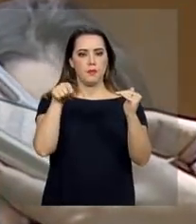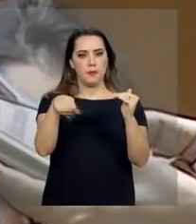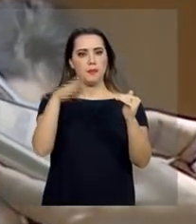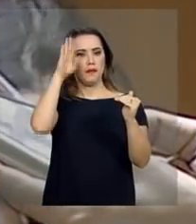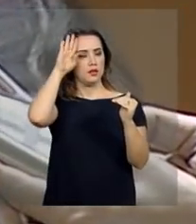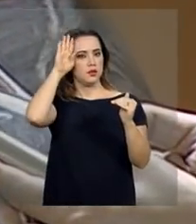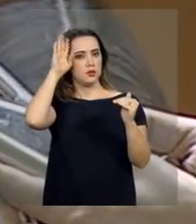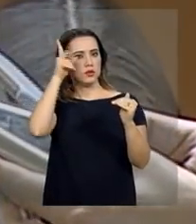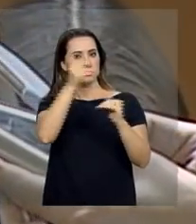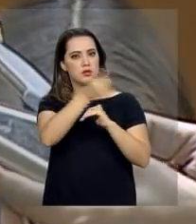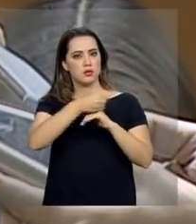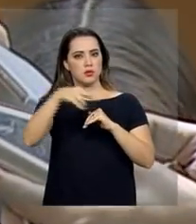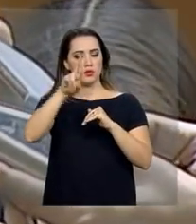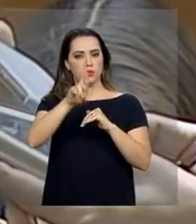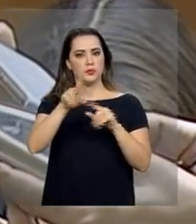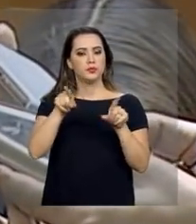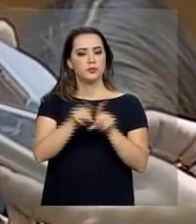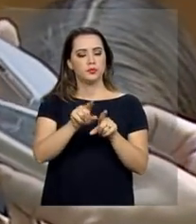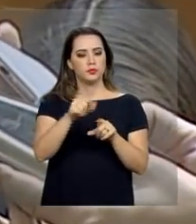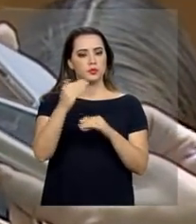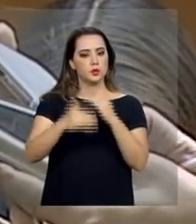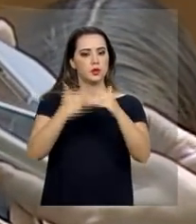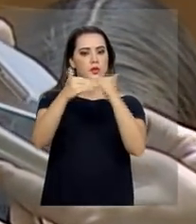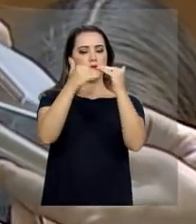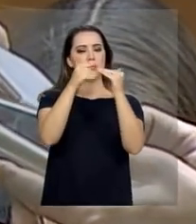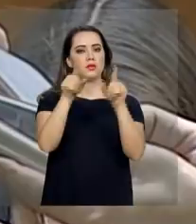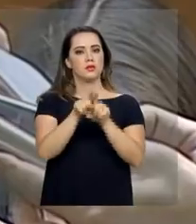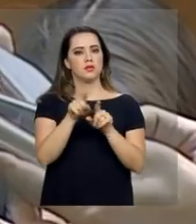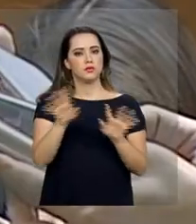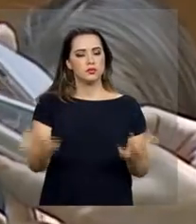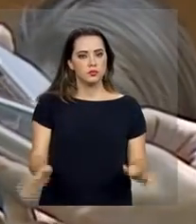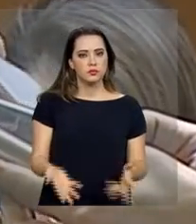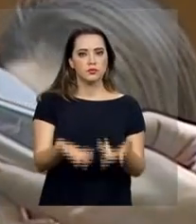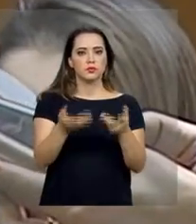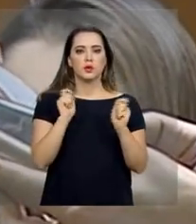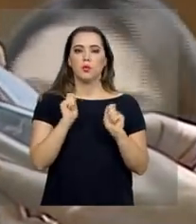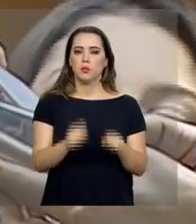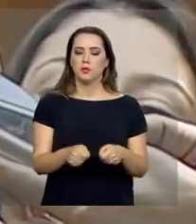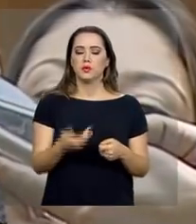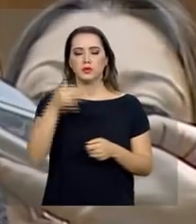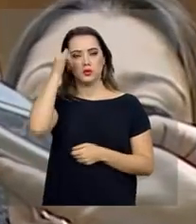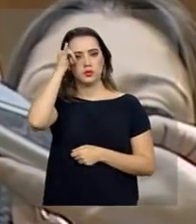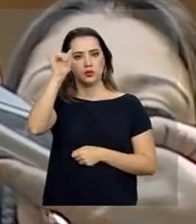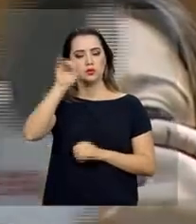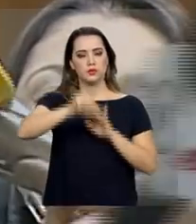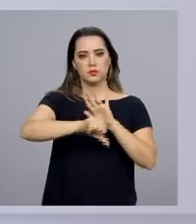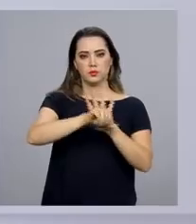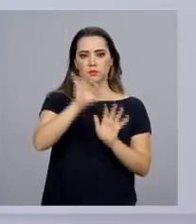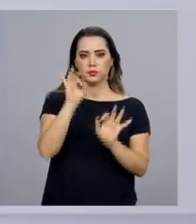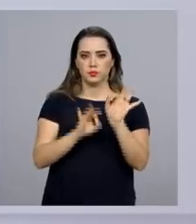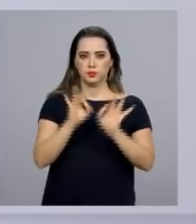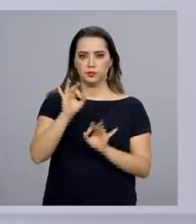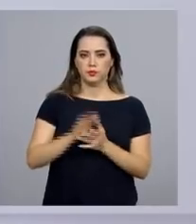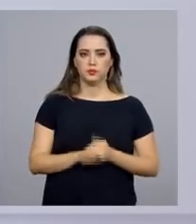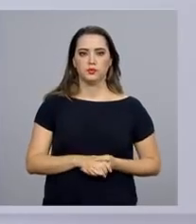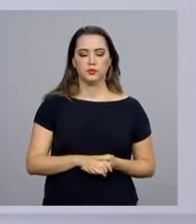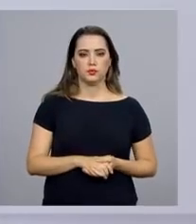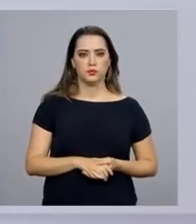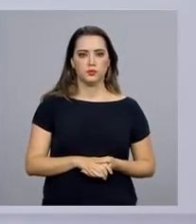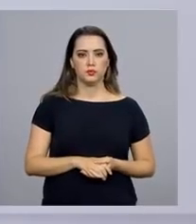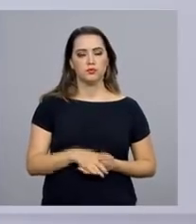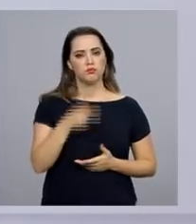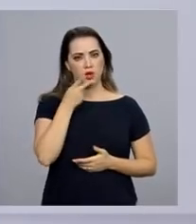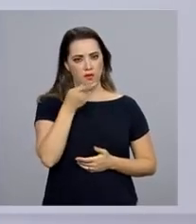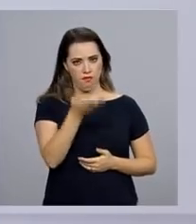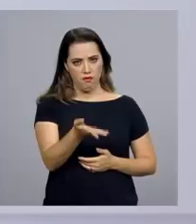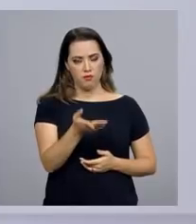graduação pós graduação doutorado e elevar o nível de produtividade e capacidade de combate ao crime organizado ainda sobre